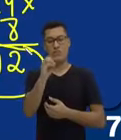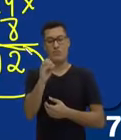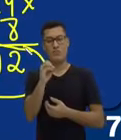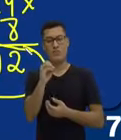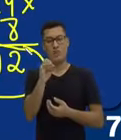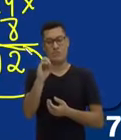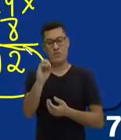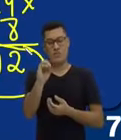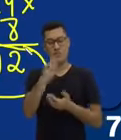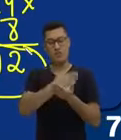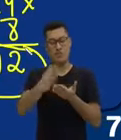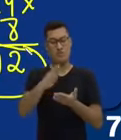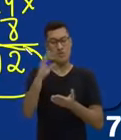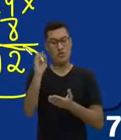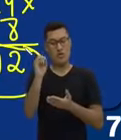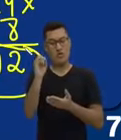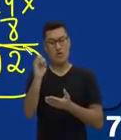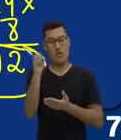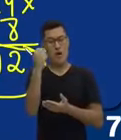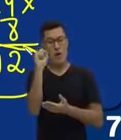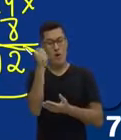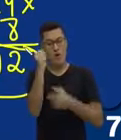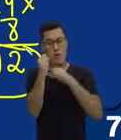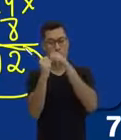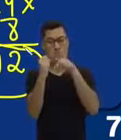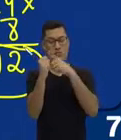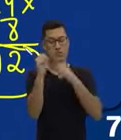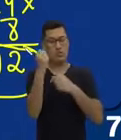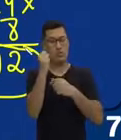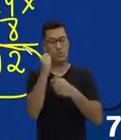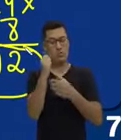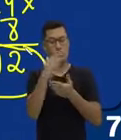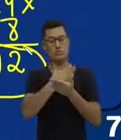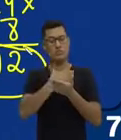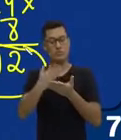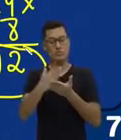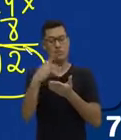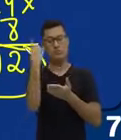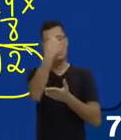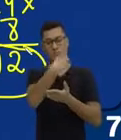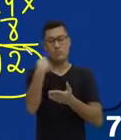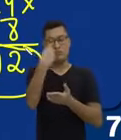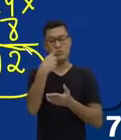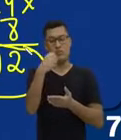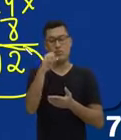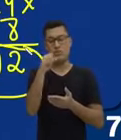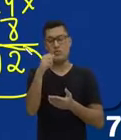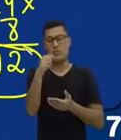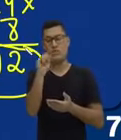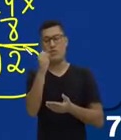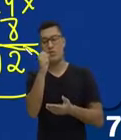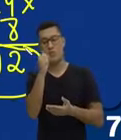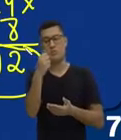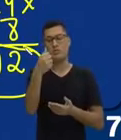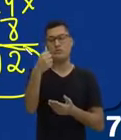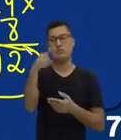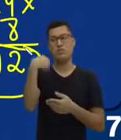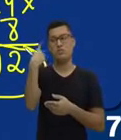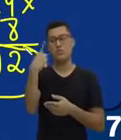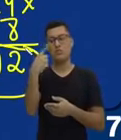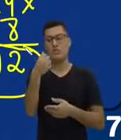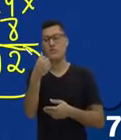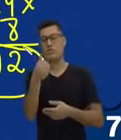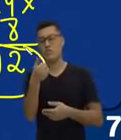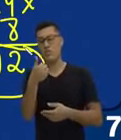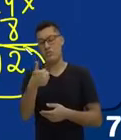inicial, são 8 bactérias. São 8 bactérias até e aí tem... chegar na décima hora. Isso, ia ser 8, 16, 32,